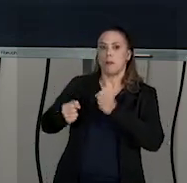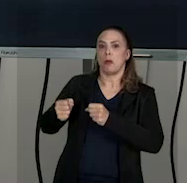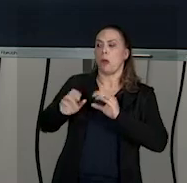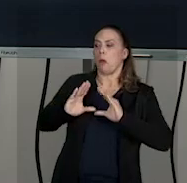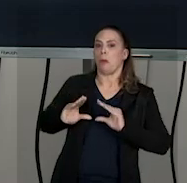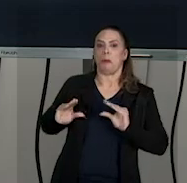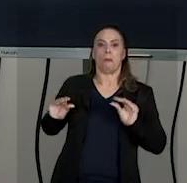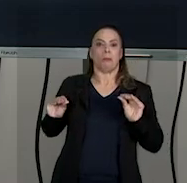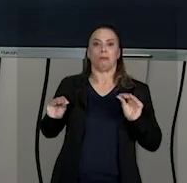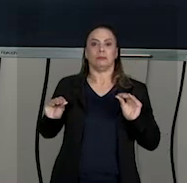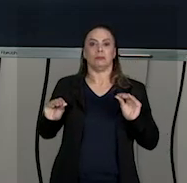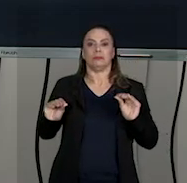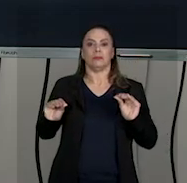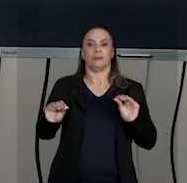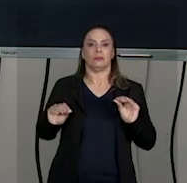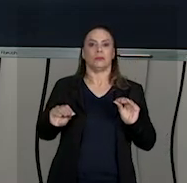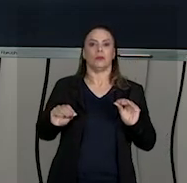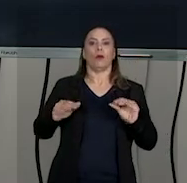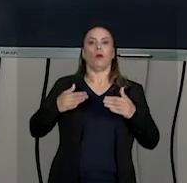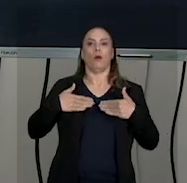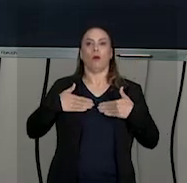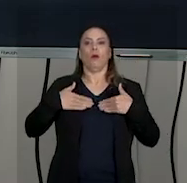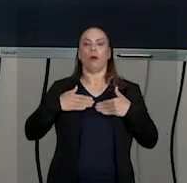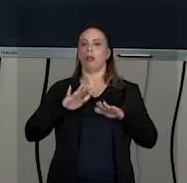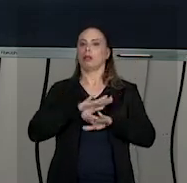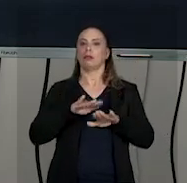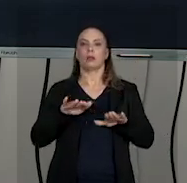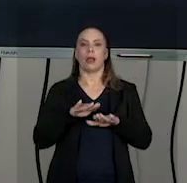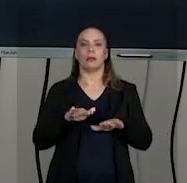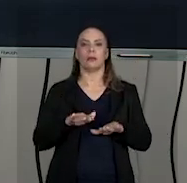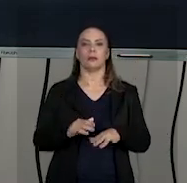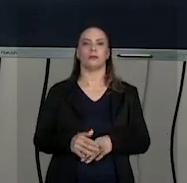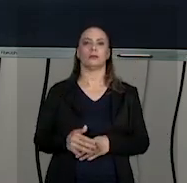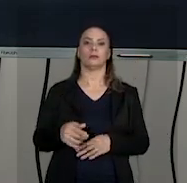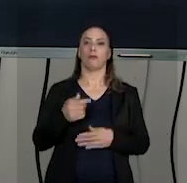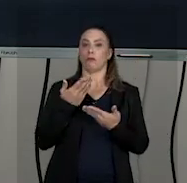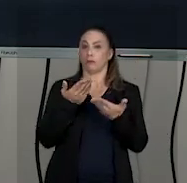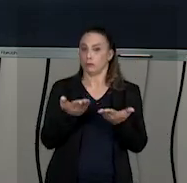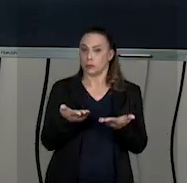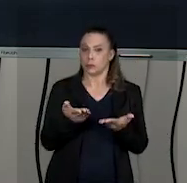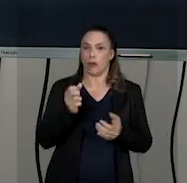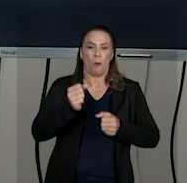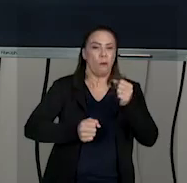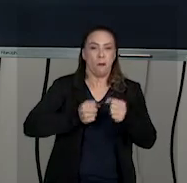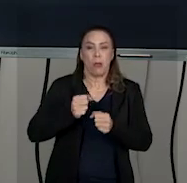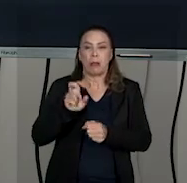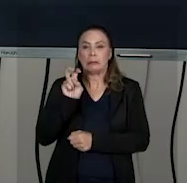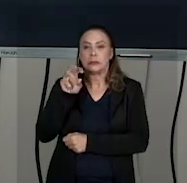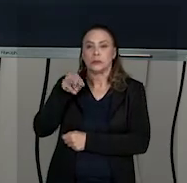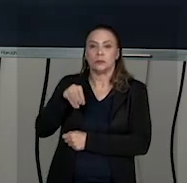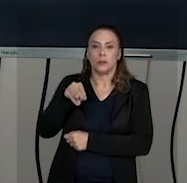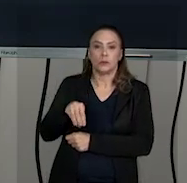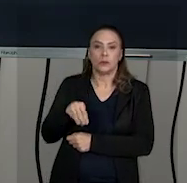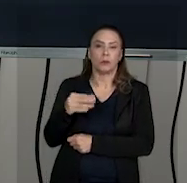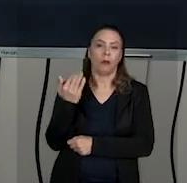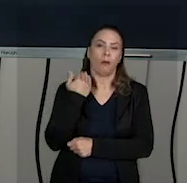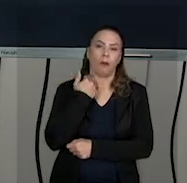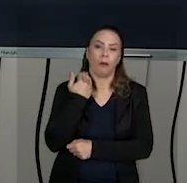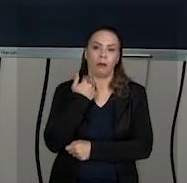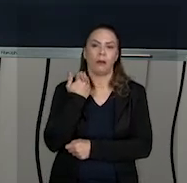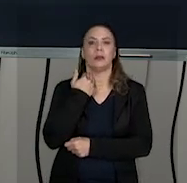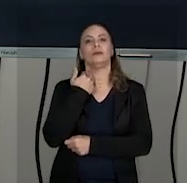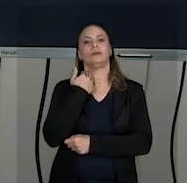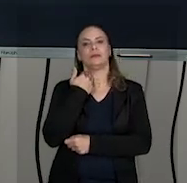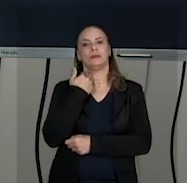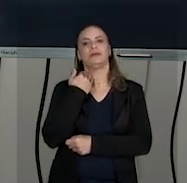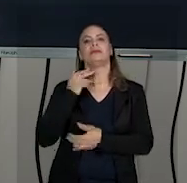estar ofegante, e você correu 5 minutos na esteira, você já está morrendo? Então, essa capacidade pulmonar,